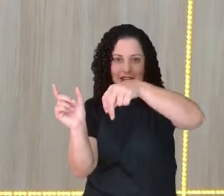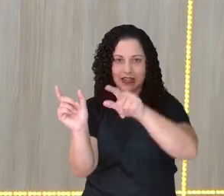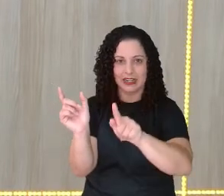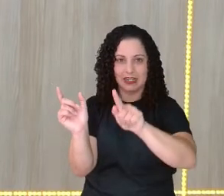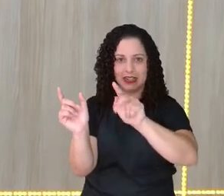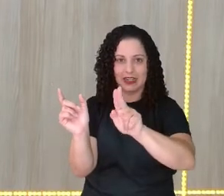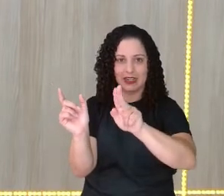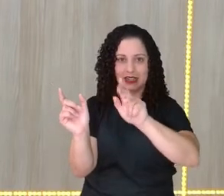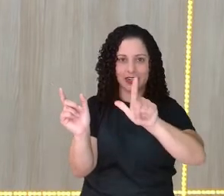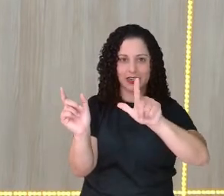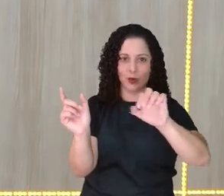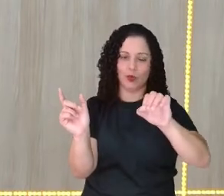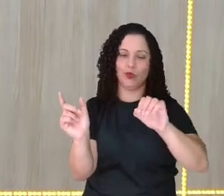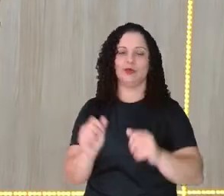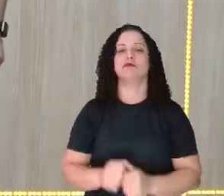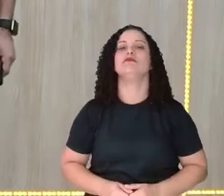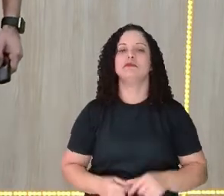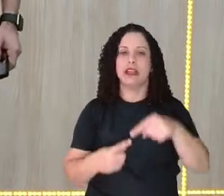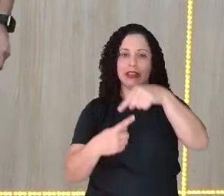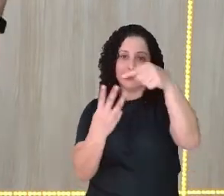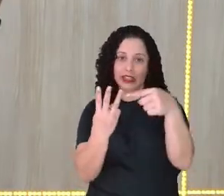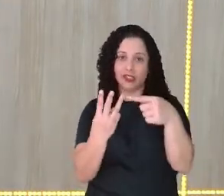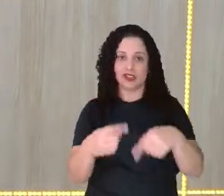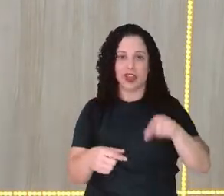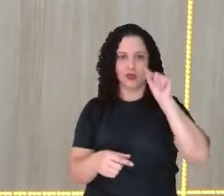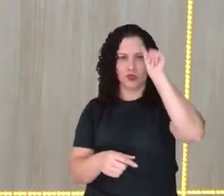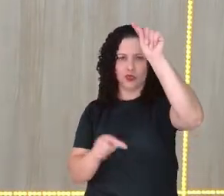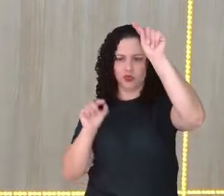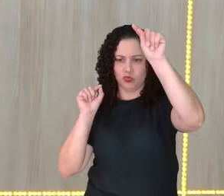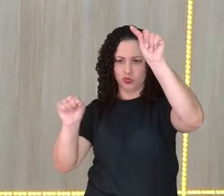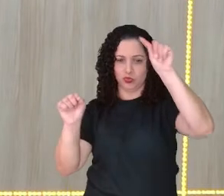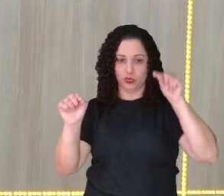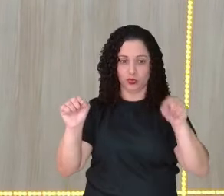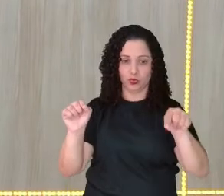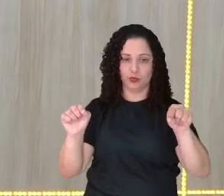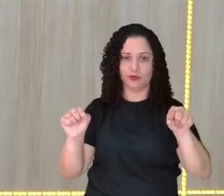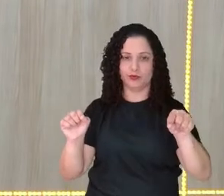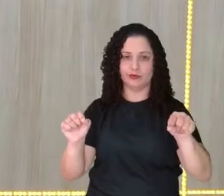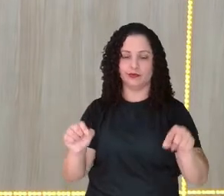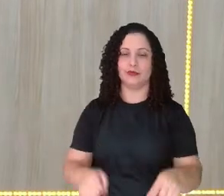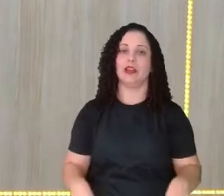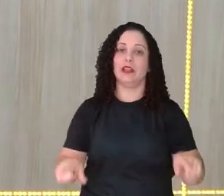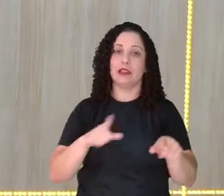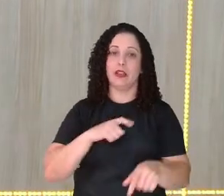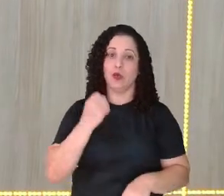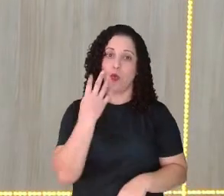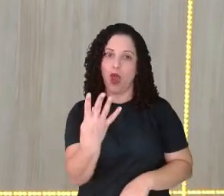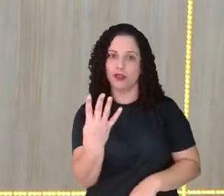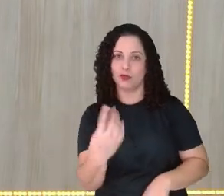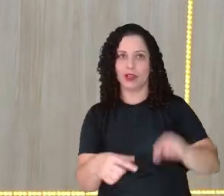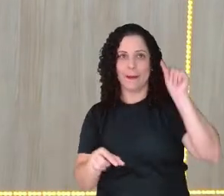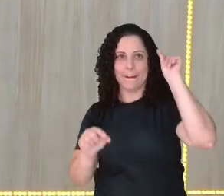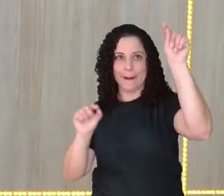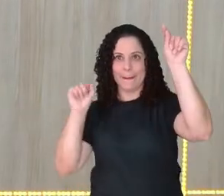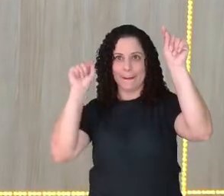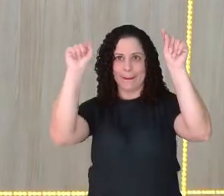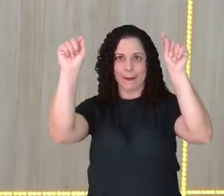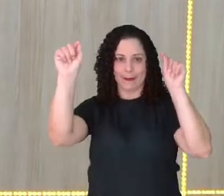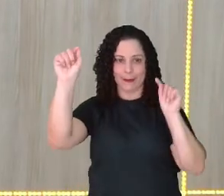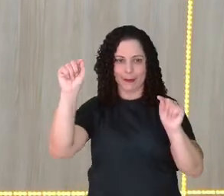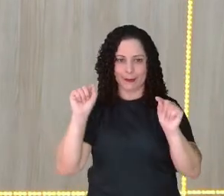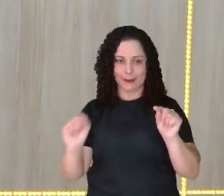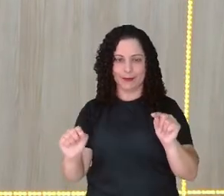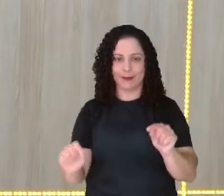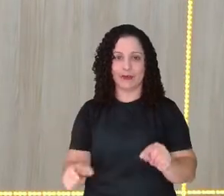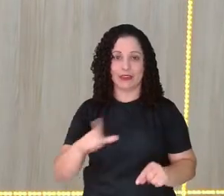3 lados, a gente chama ele de triângulo, tá? Um polígono que tem 4 lados, ele é chamado aí de